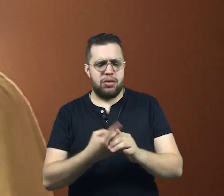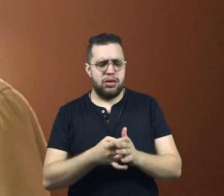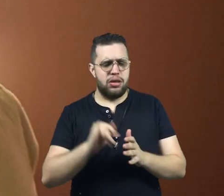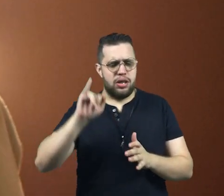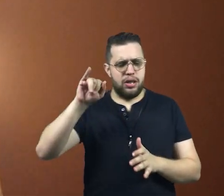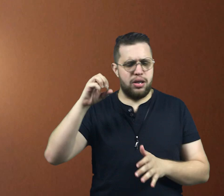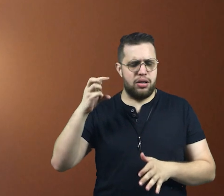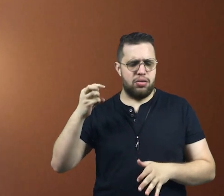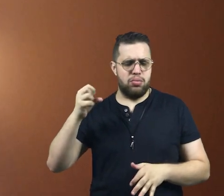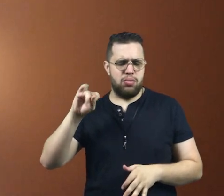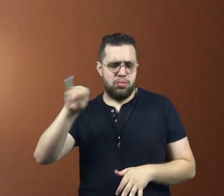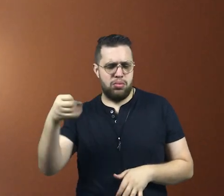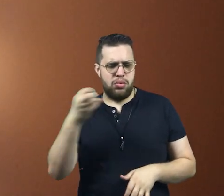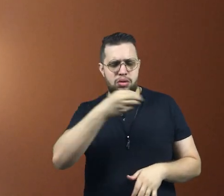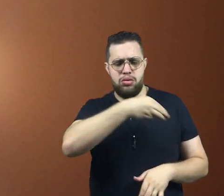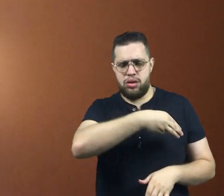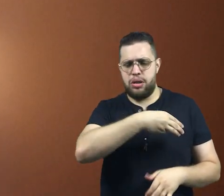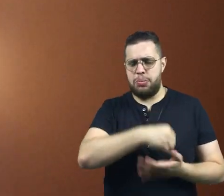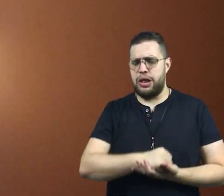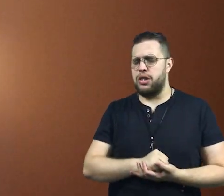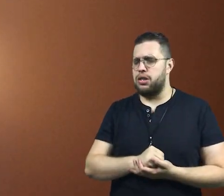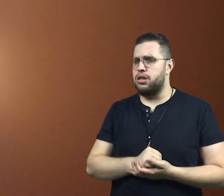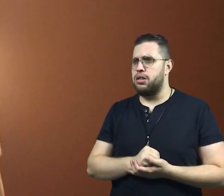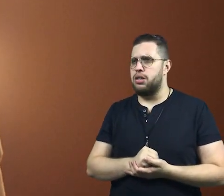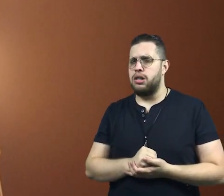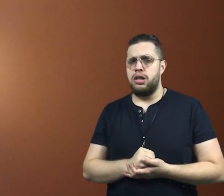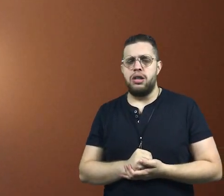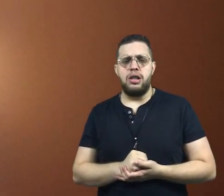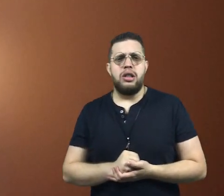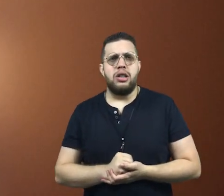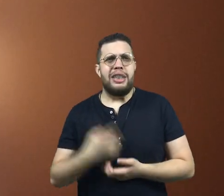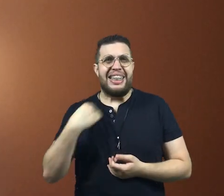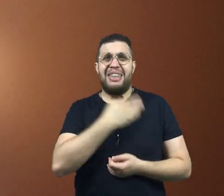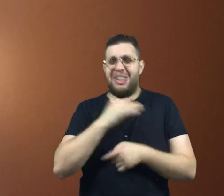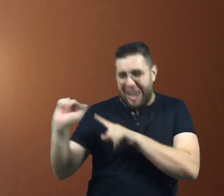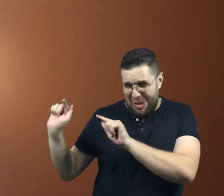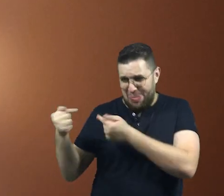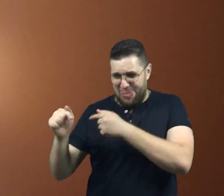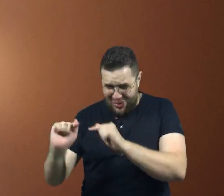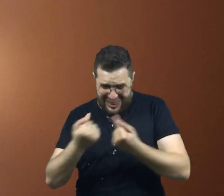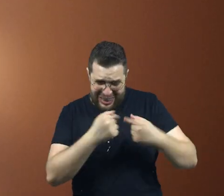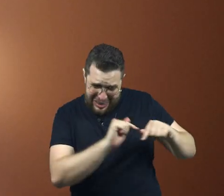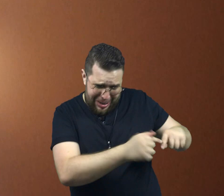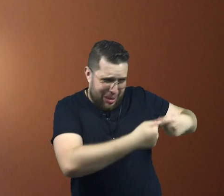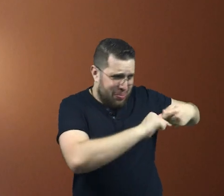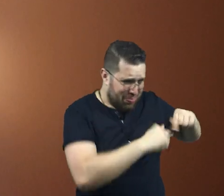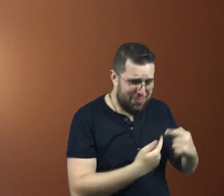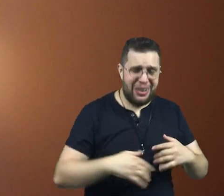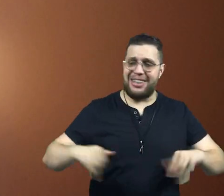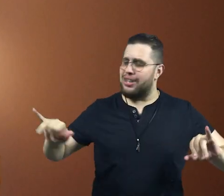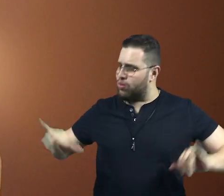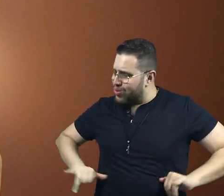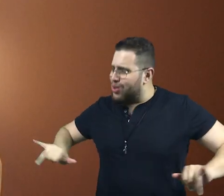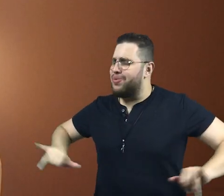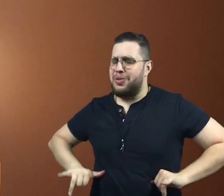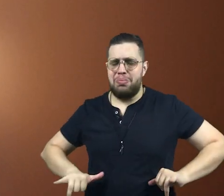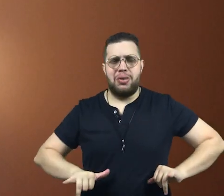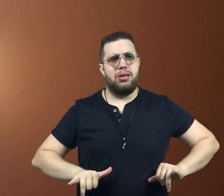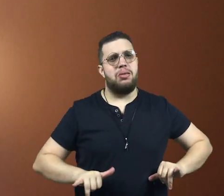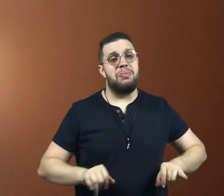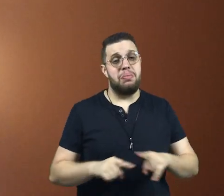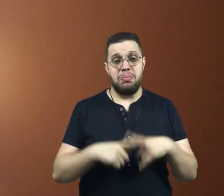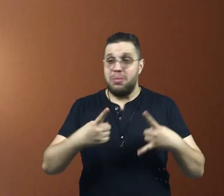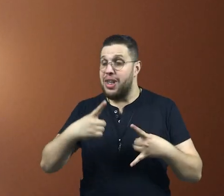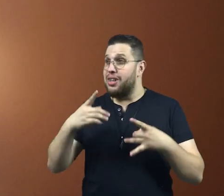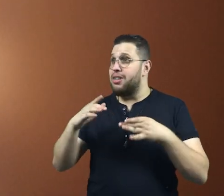dificuldade, tempo de luta, exílio, opressão dos inimigos contra o povo de Deus, mas a palavra está dizendo,